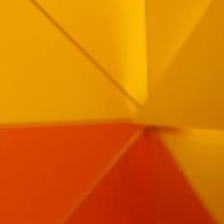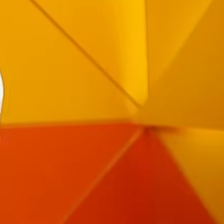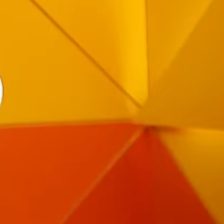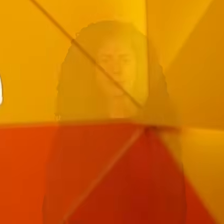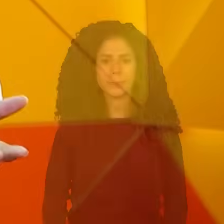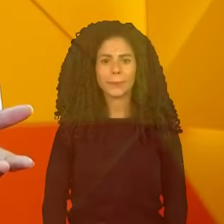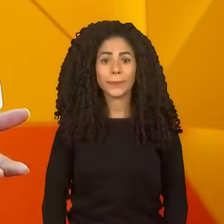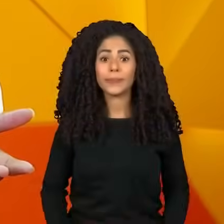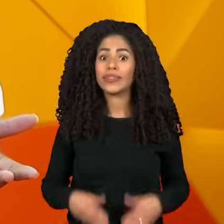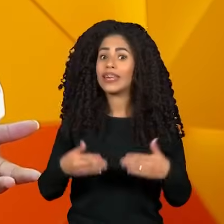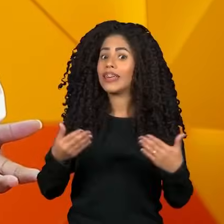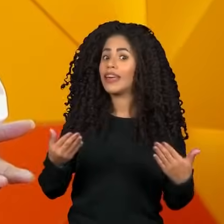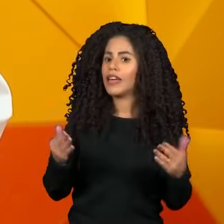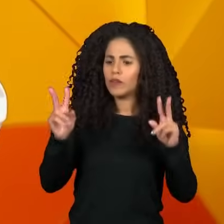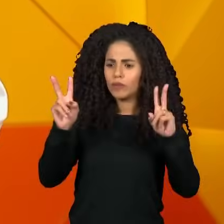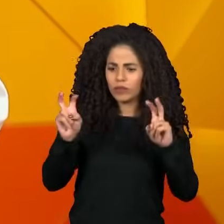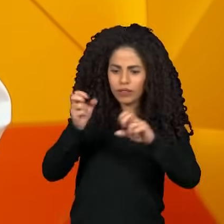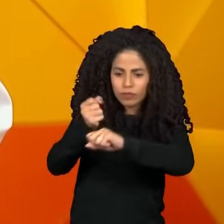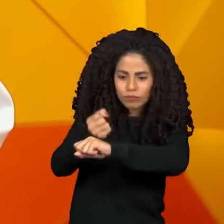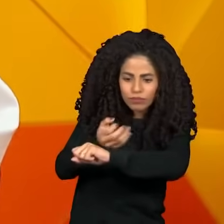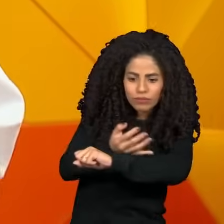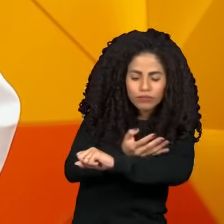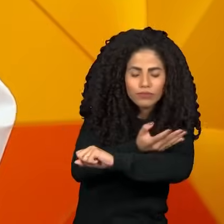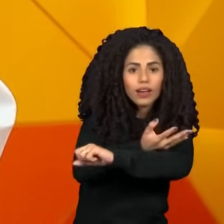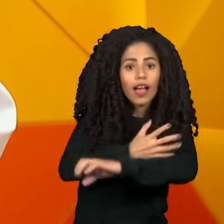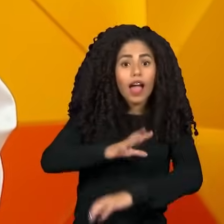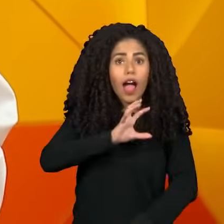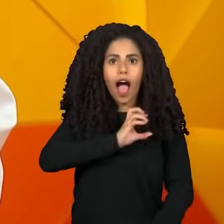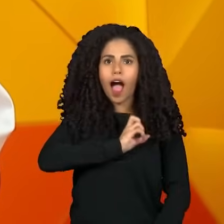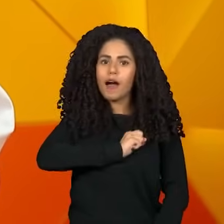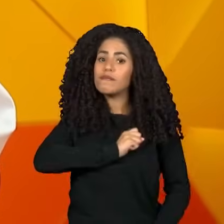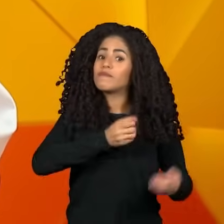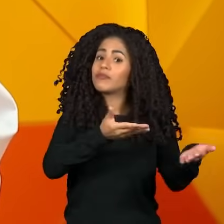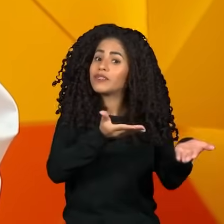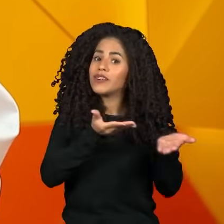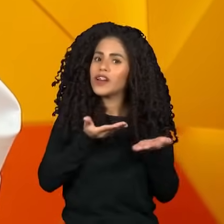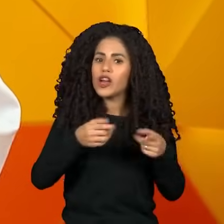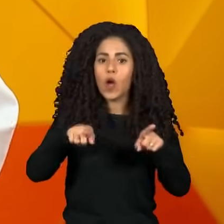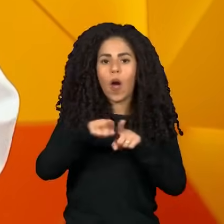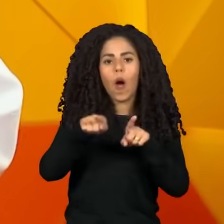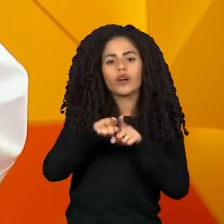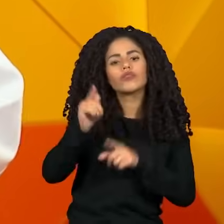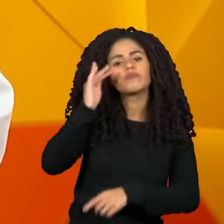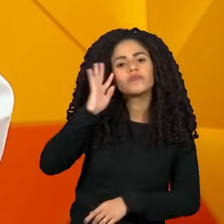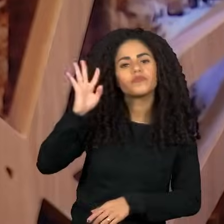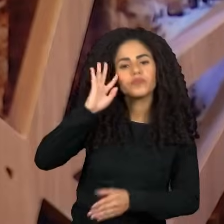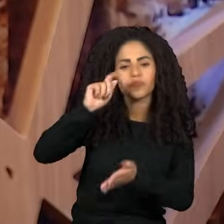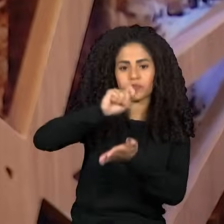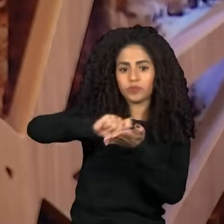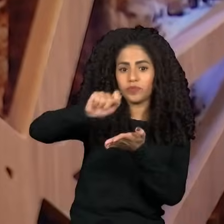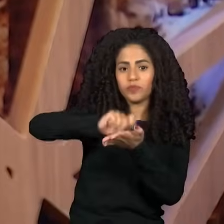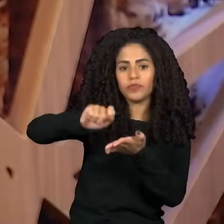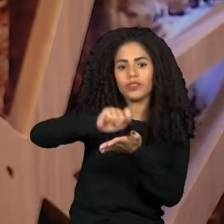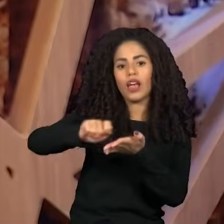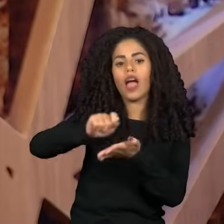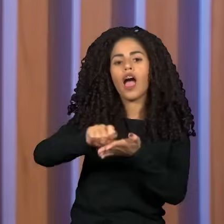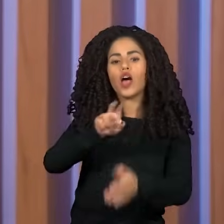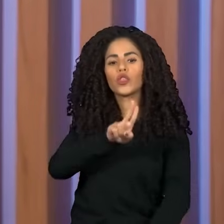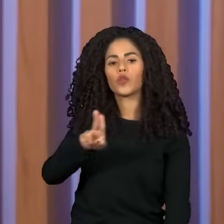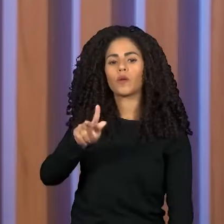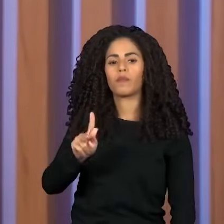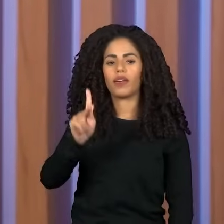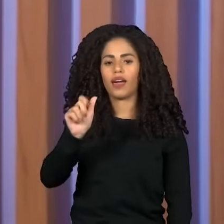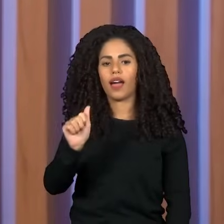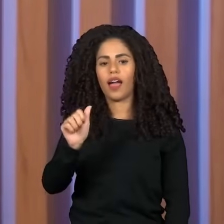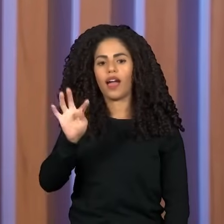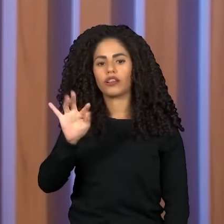E para a gente falar desse sentimento, falar de amor, eu tenho o prazer de receber aqui a filósofa e escritora Catiúcia Ribeiro e Andreone